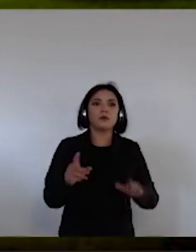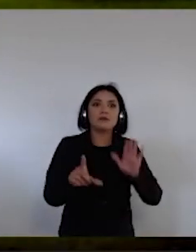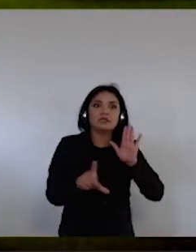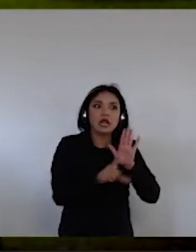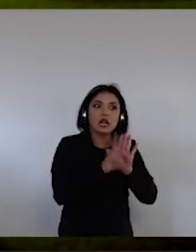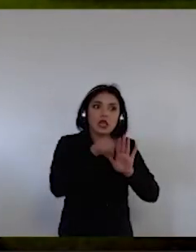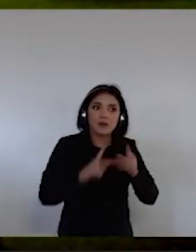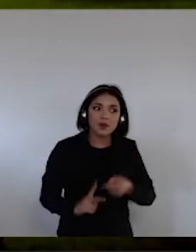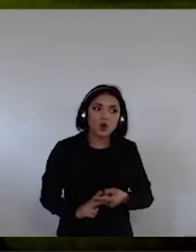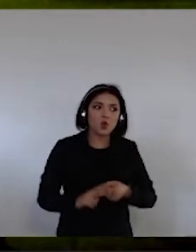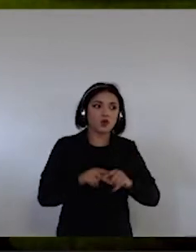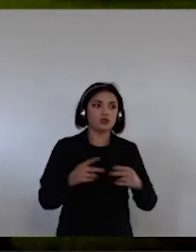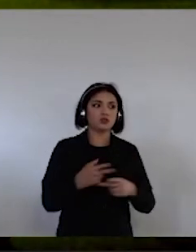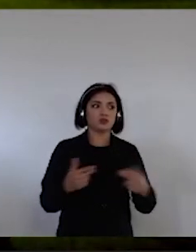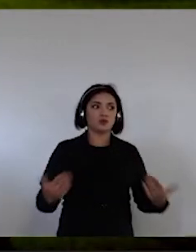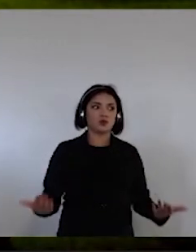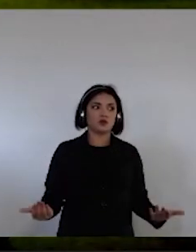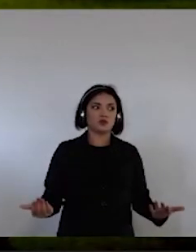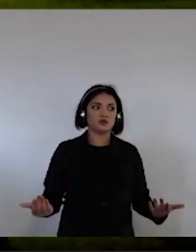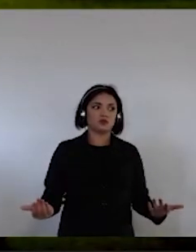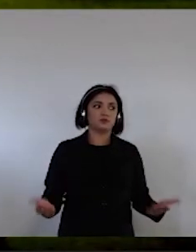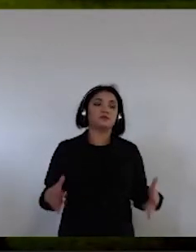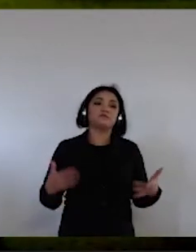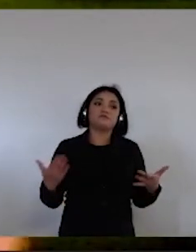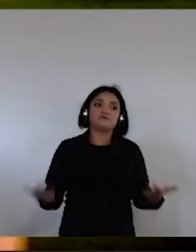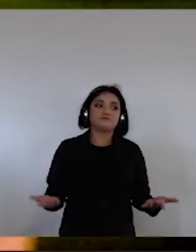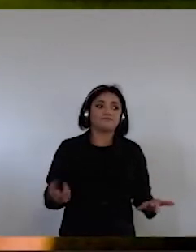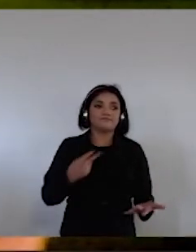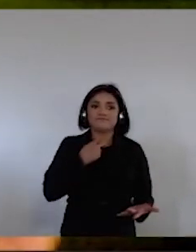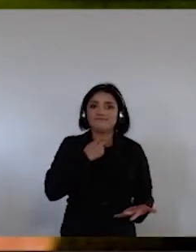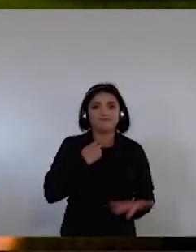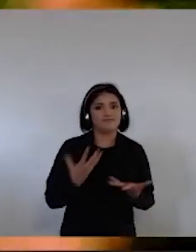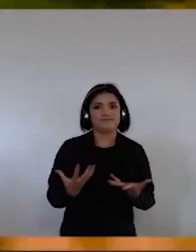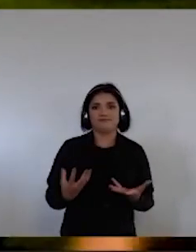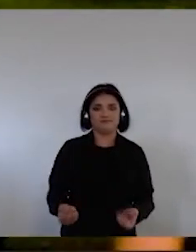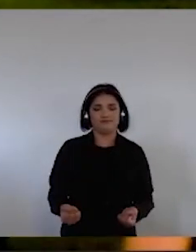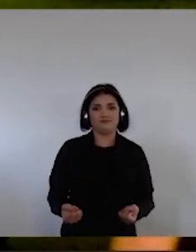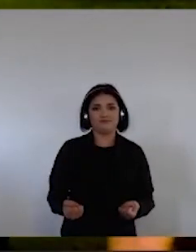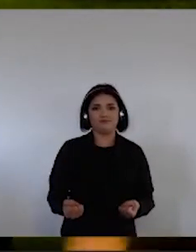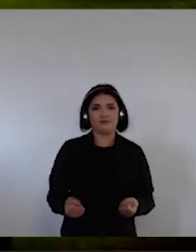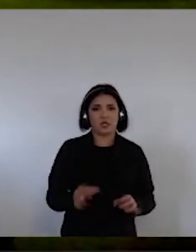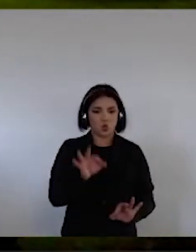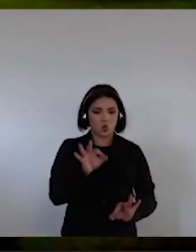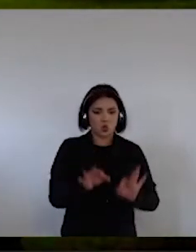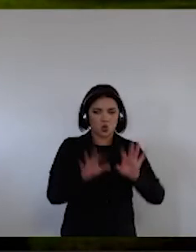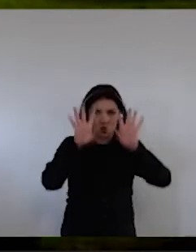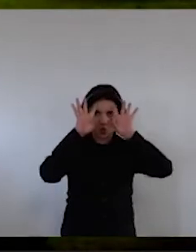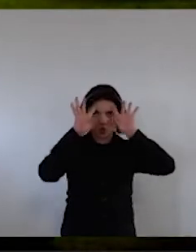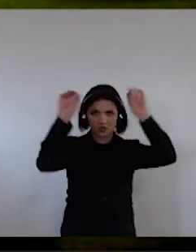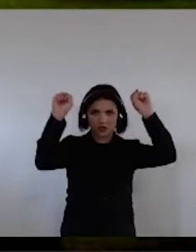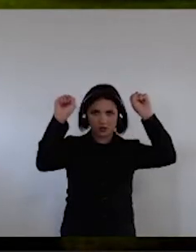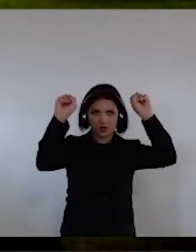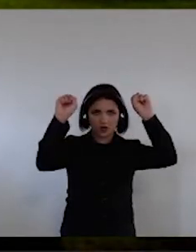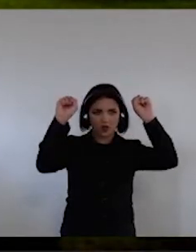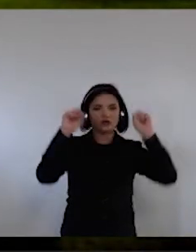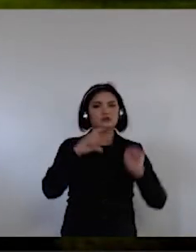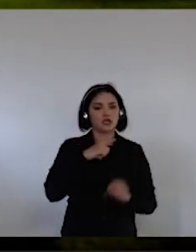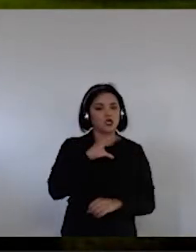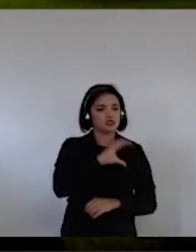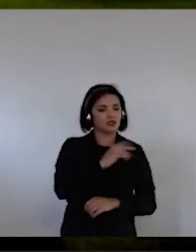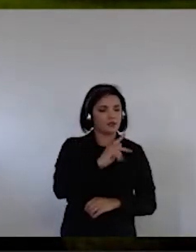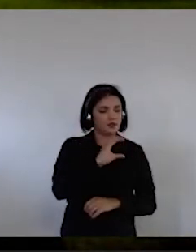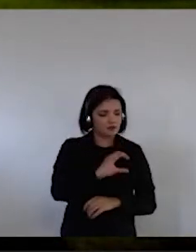muda a composição da turma ou muda a composição do tribunal, e 1 ano depois, 2 anos depois, 3 anos depois, 4